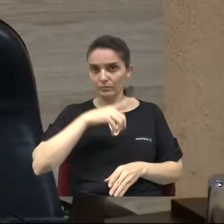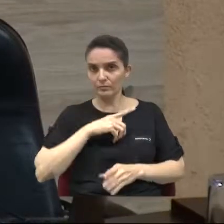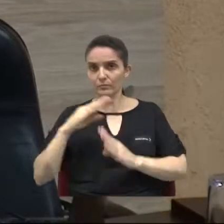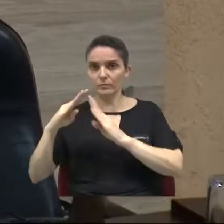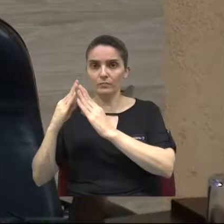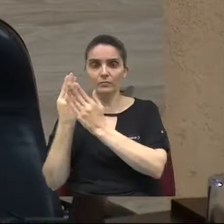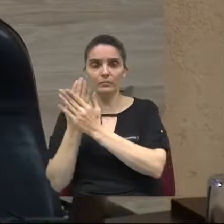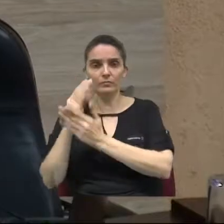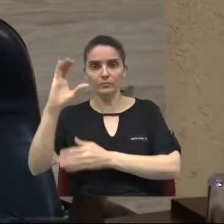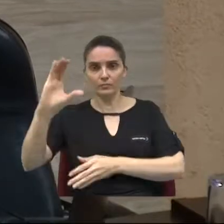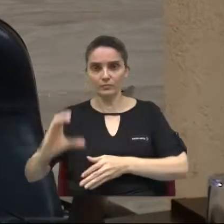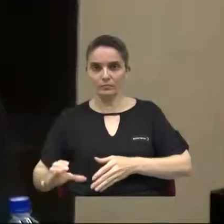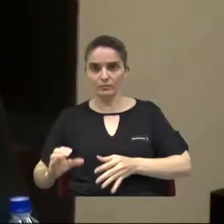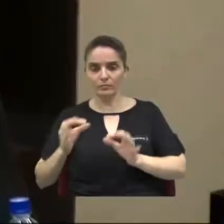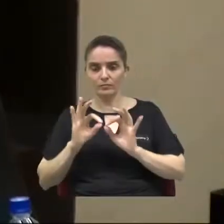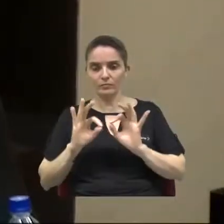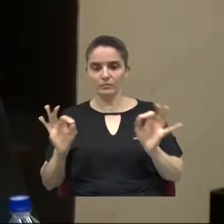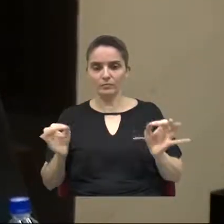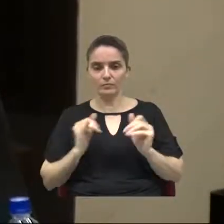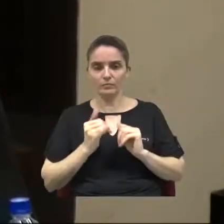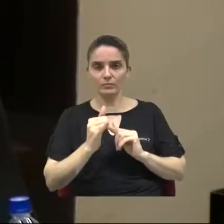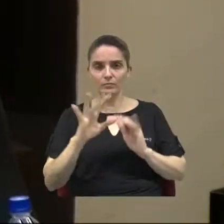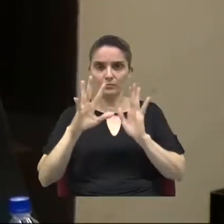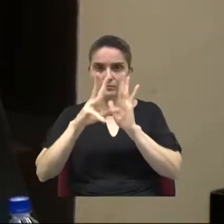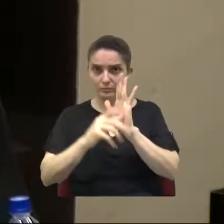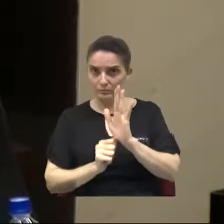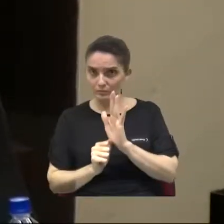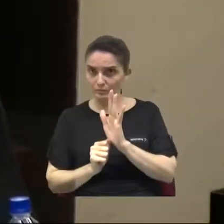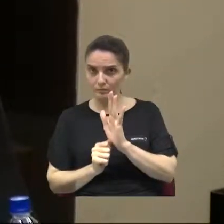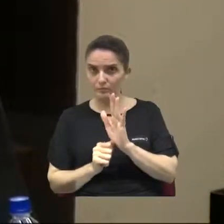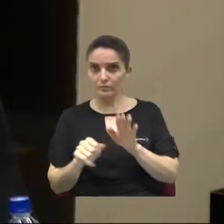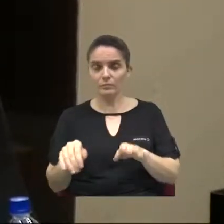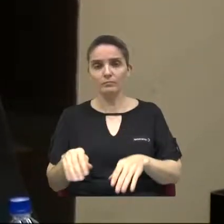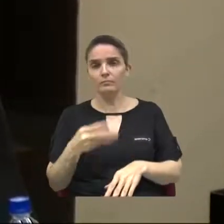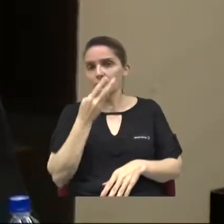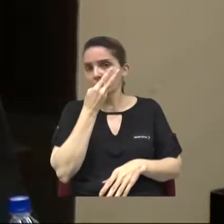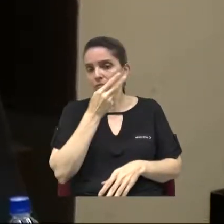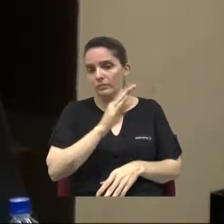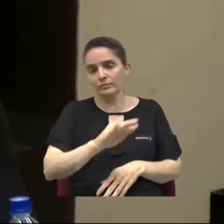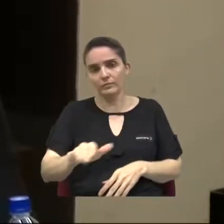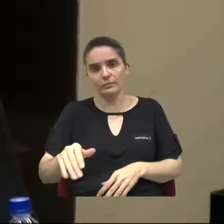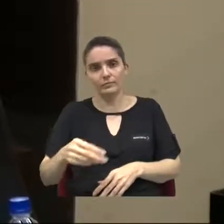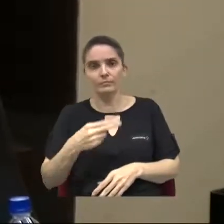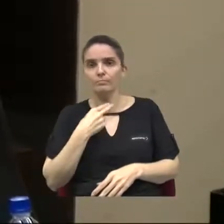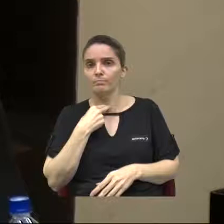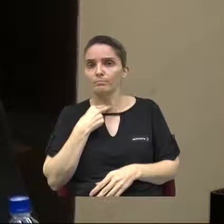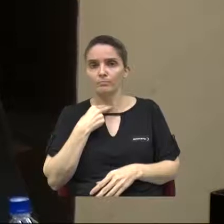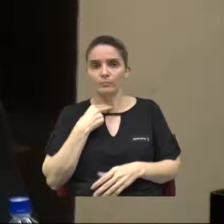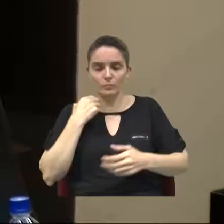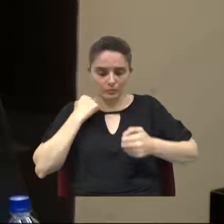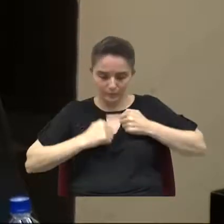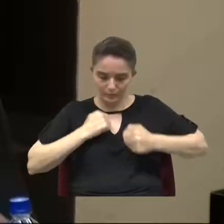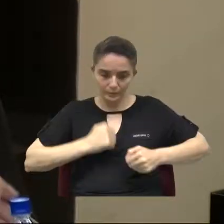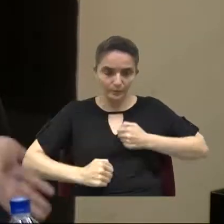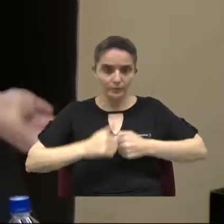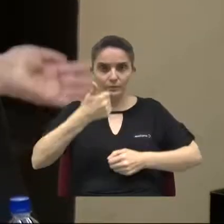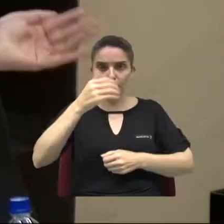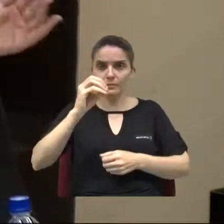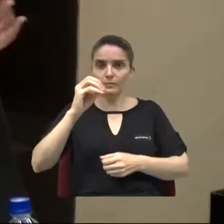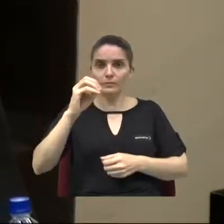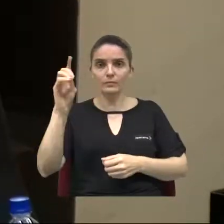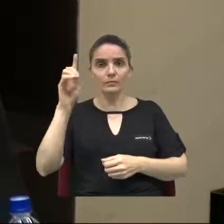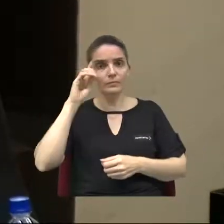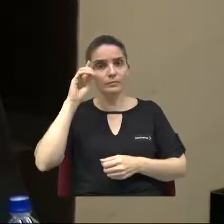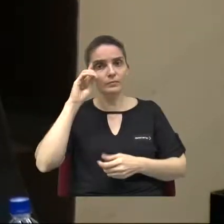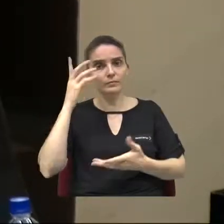teve a fiação roubada e, assim, as crianças ficaram sem tomar banho 10 dias, 15 dias. Aí